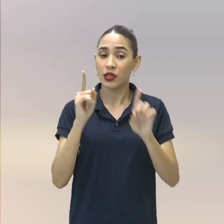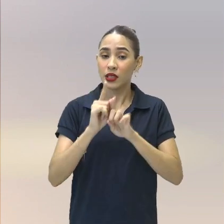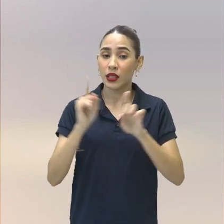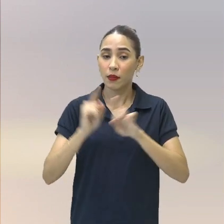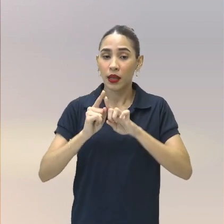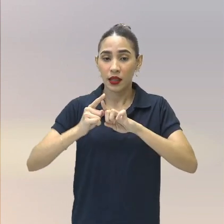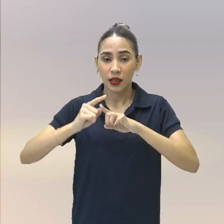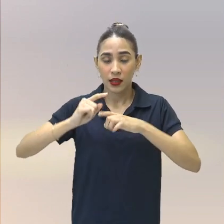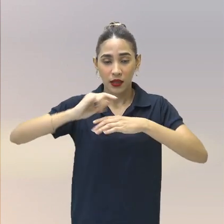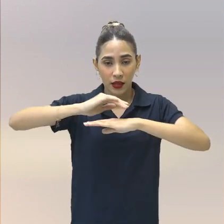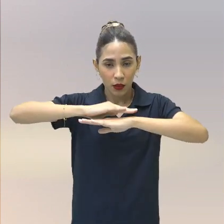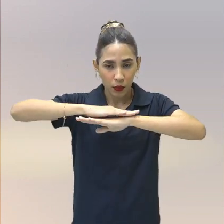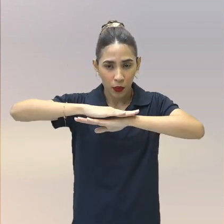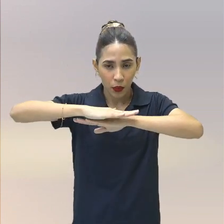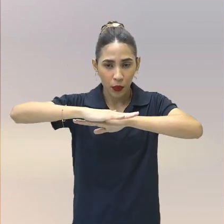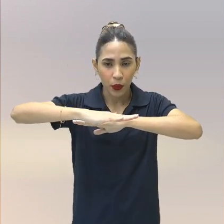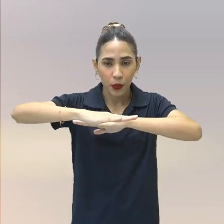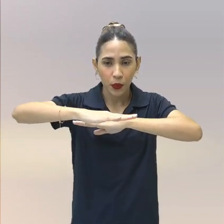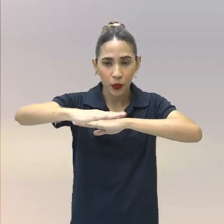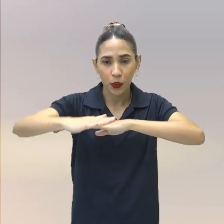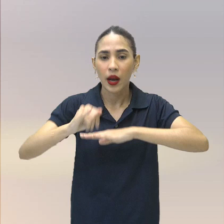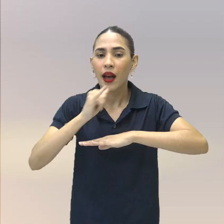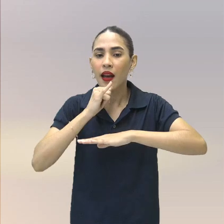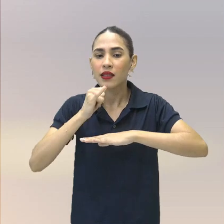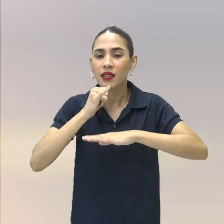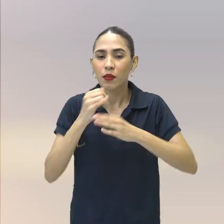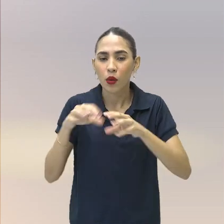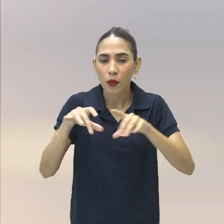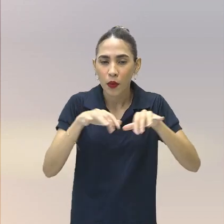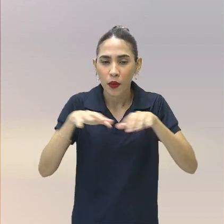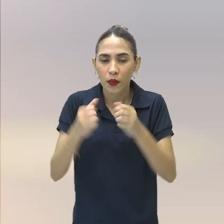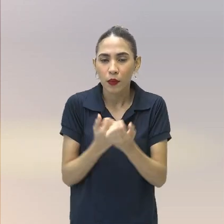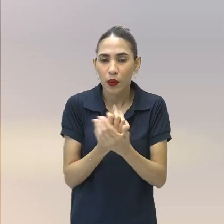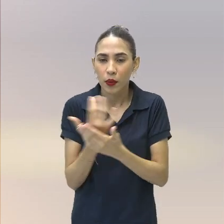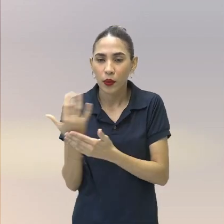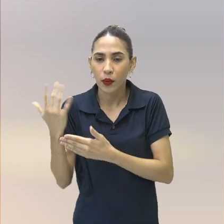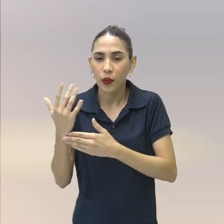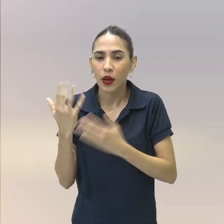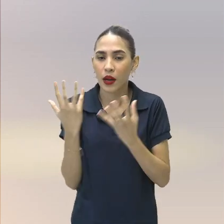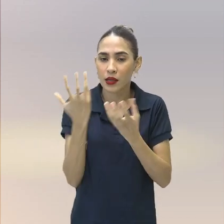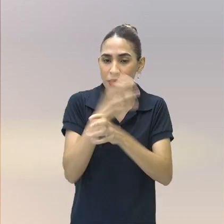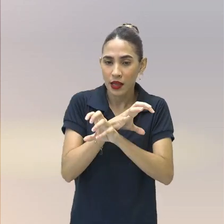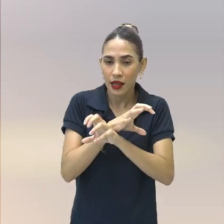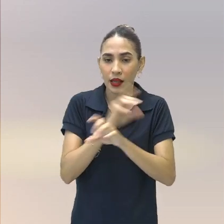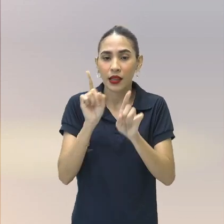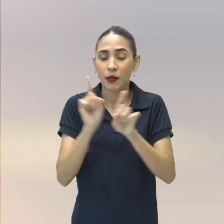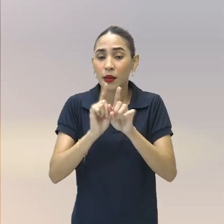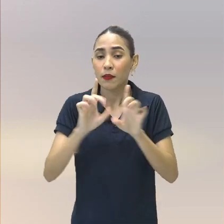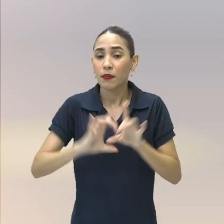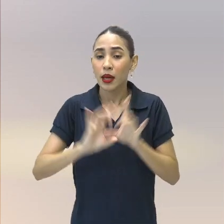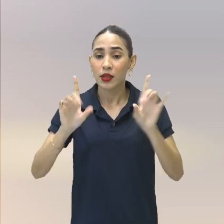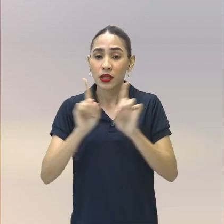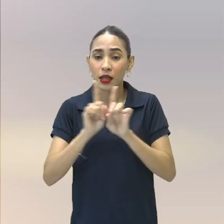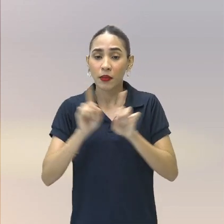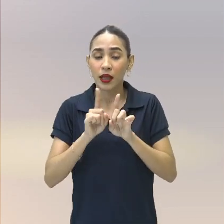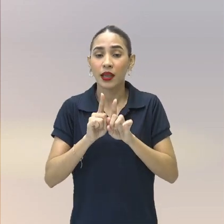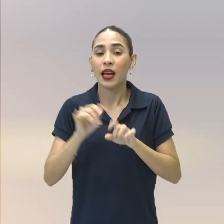cada camada de dejetos com grama seca, folhas ou galhos para permitir que